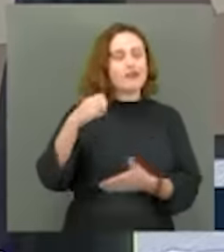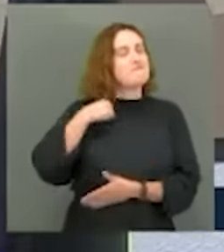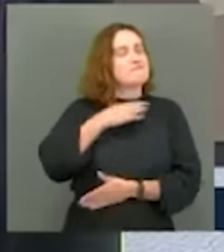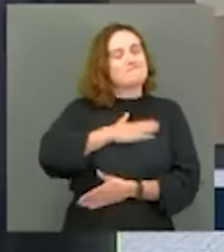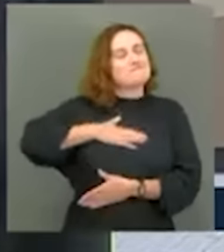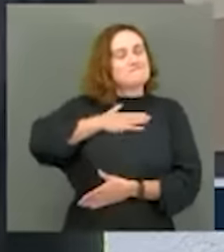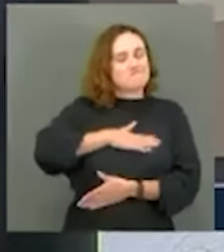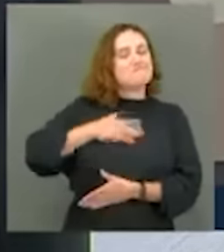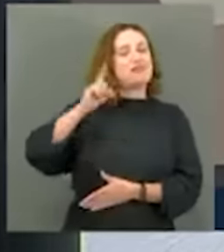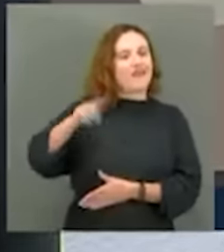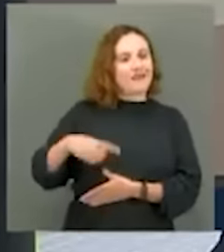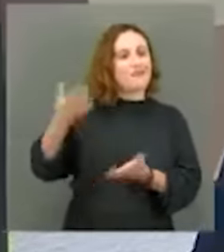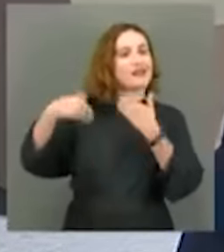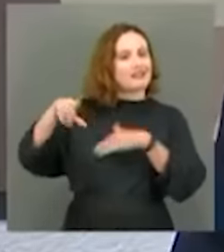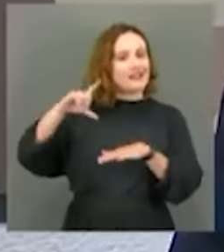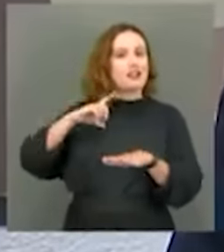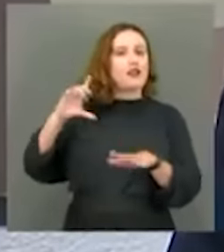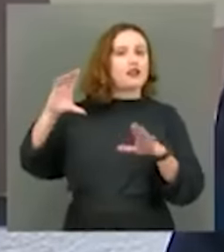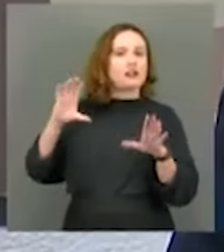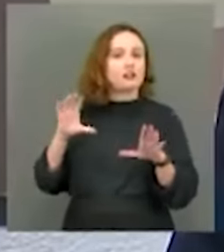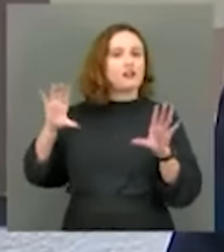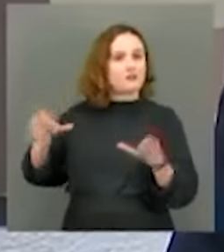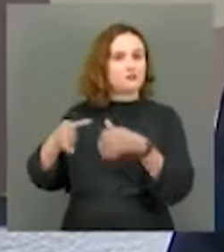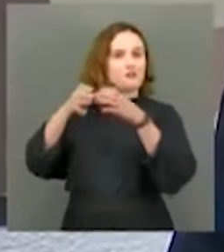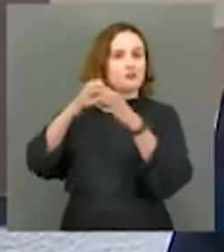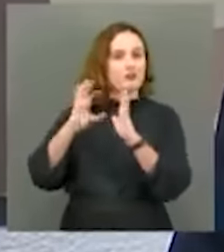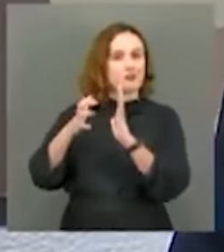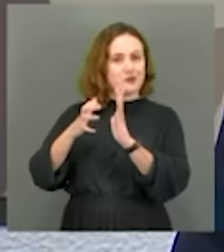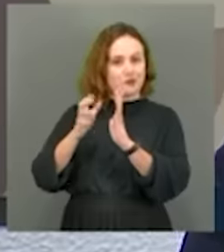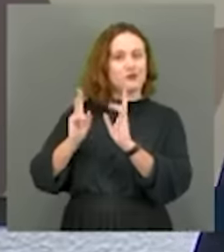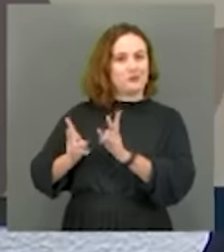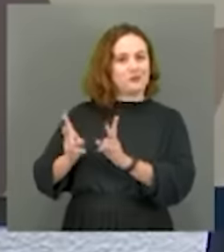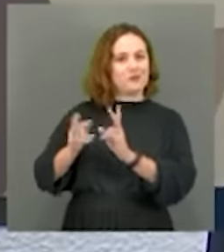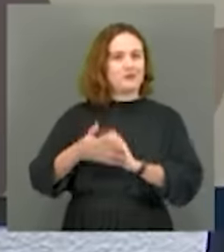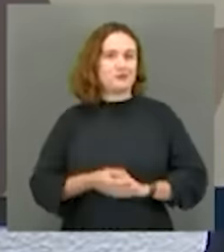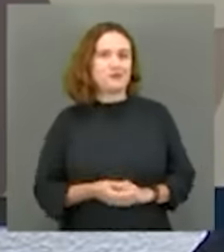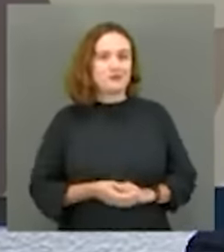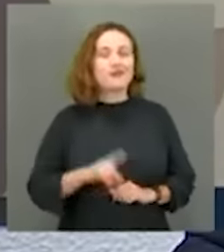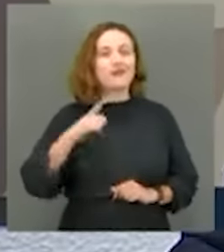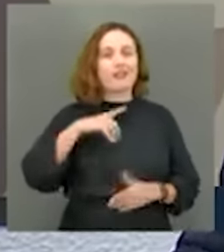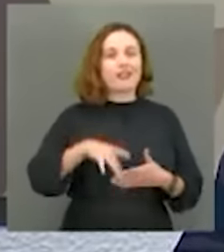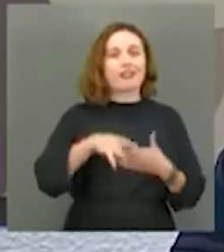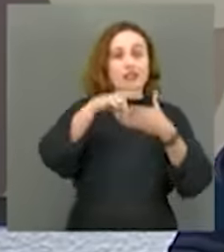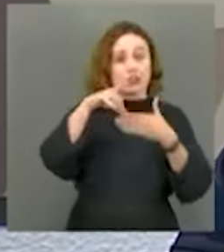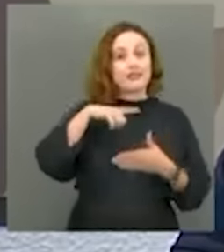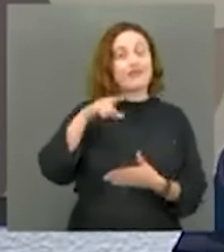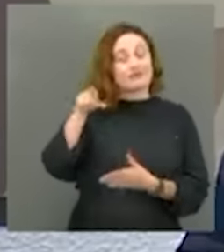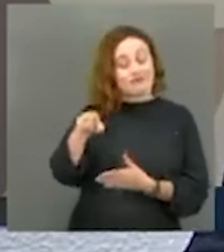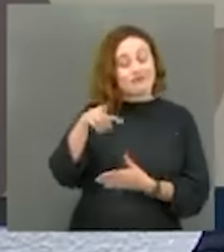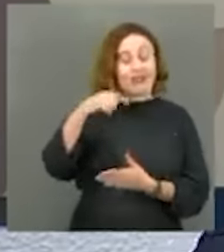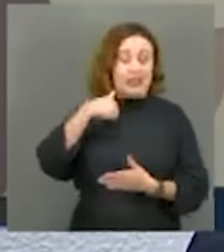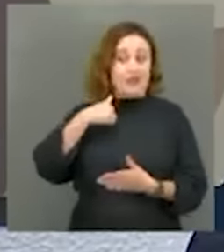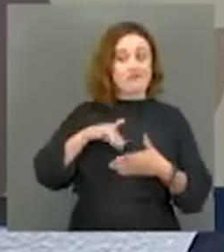ser companheiro de bancada nos tempos de salão verde de ser líder né do deputado k enquanto bancada do